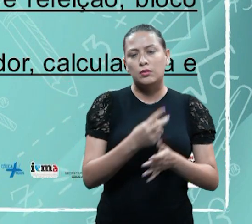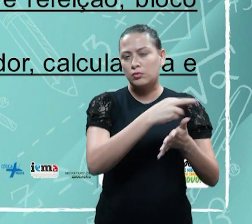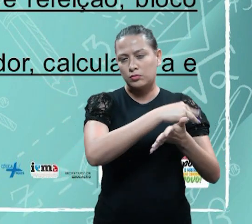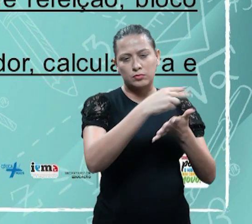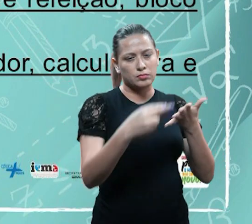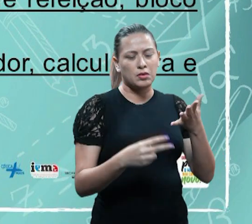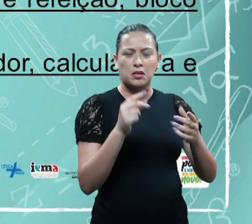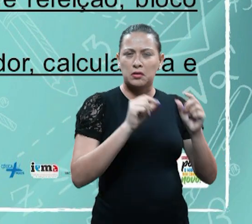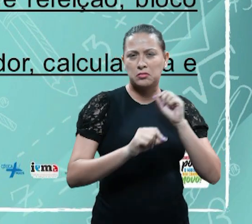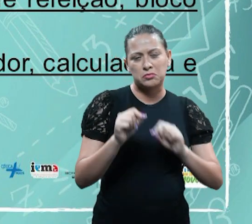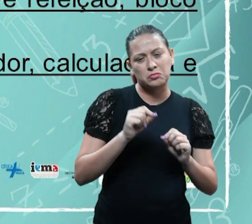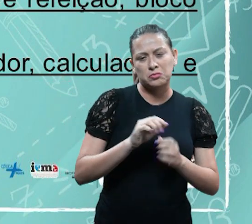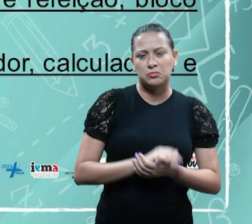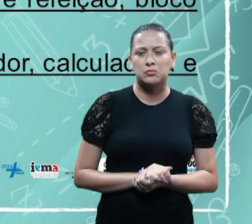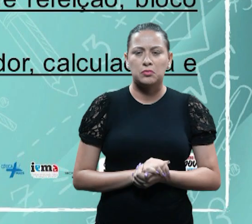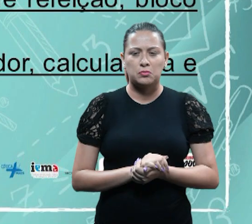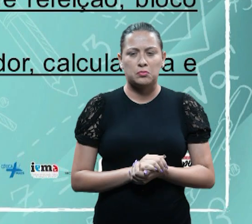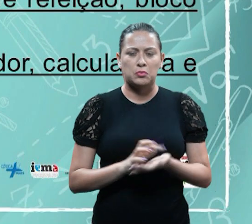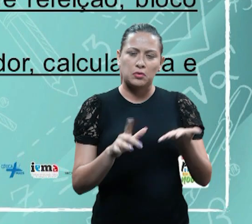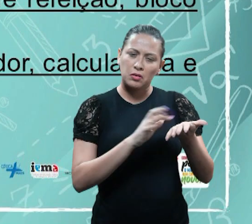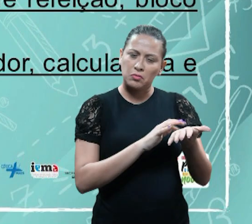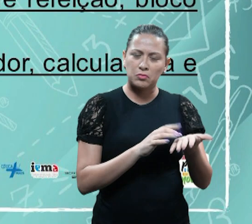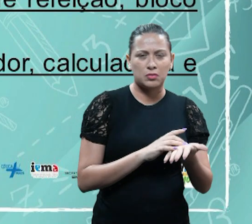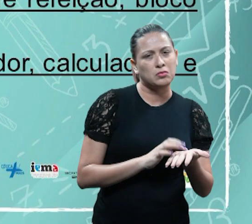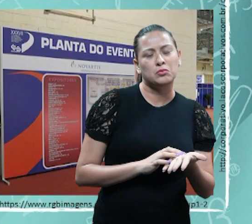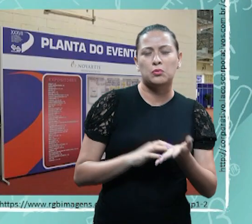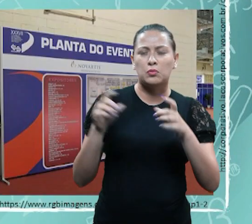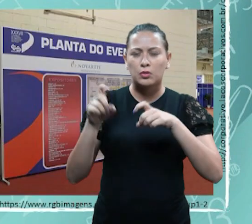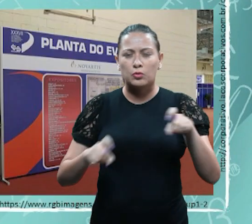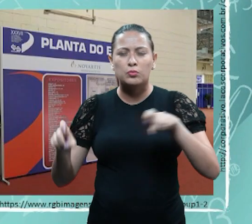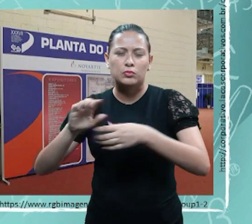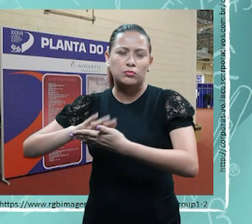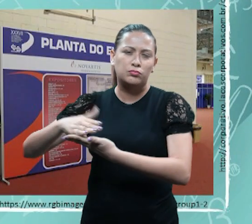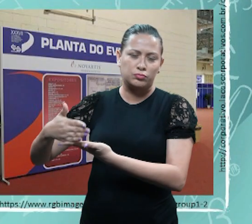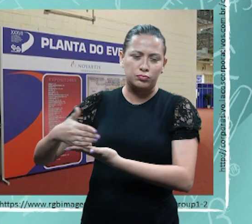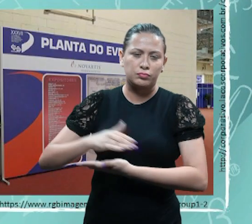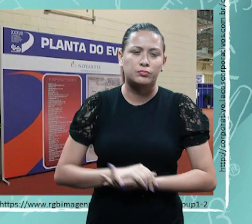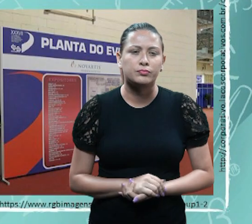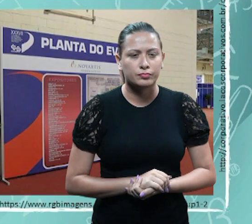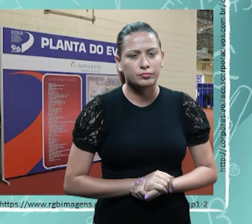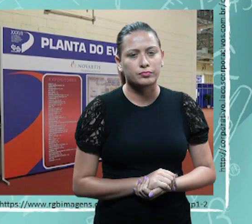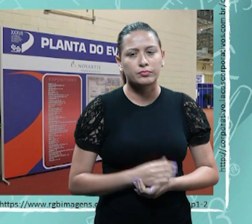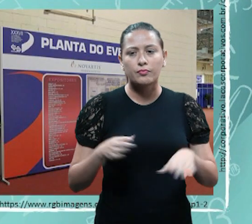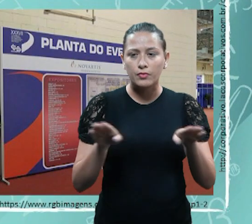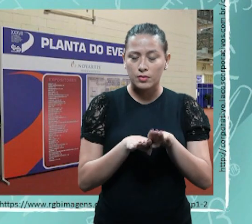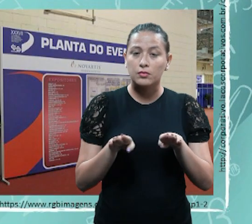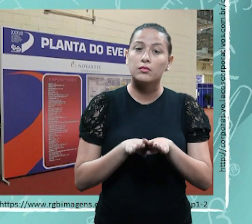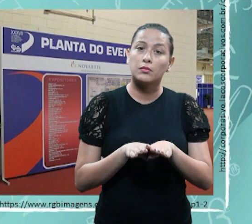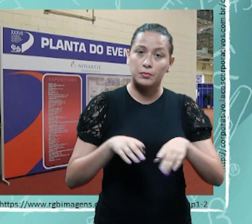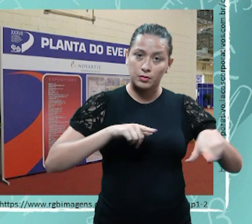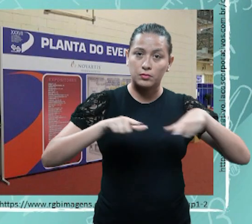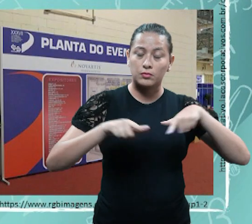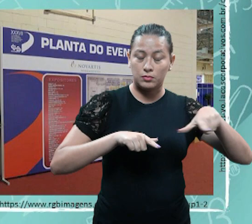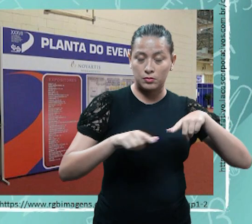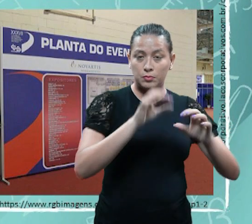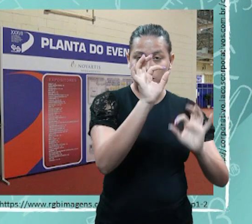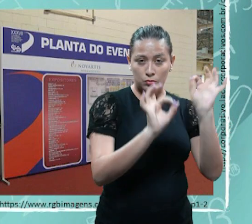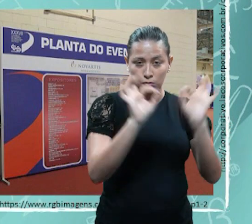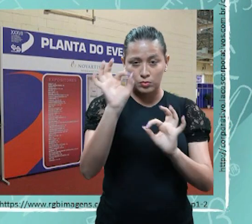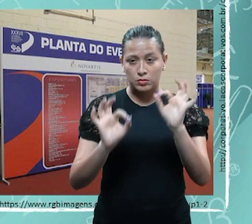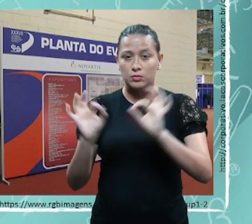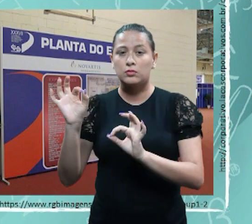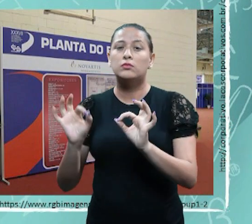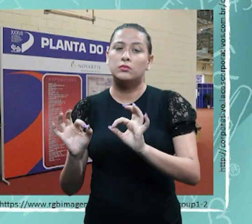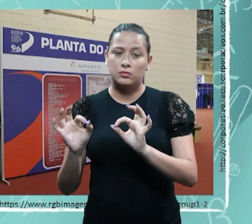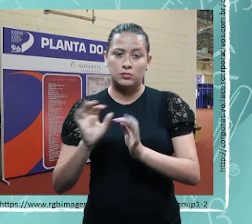como microcomputador, calculador, entre outras coisas. E, claro, a gente tem que pensar no serviço de decoração, né? Que